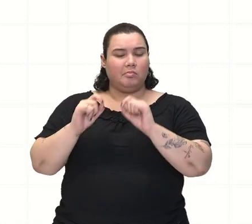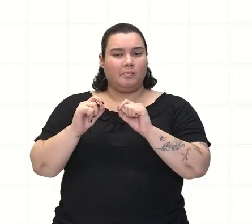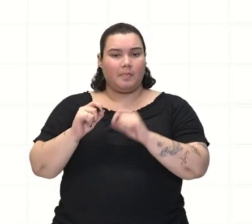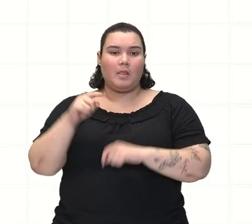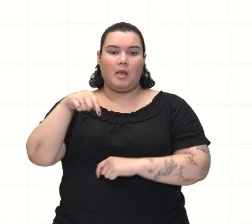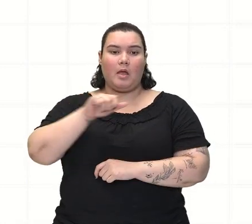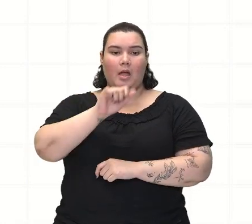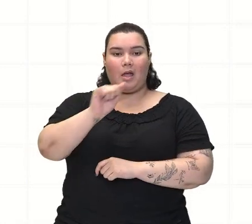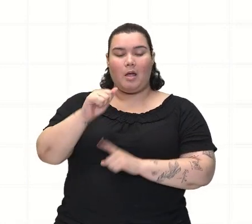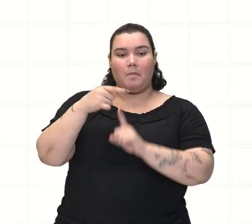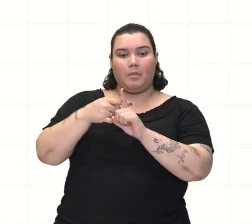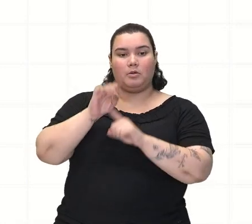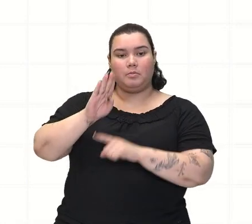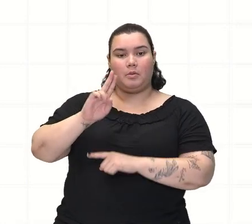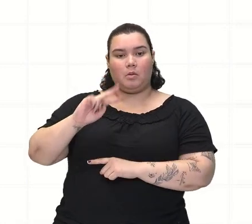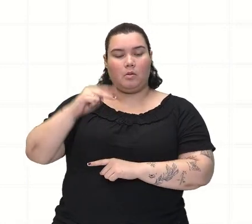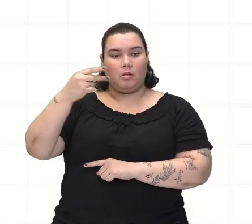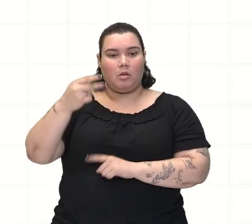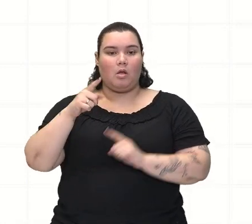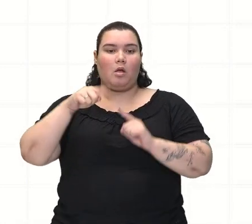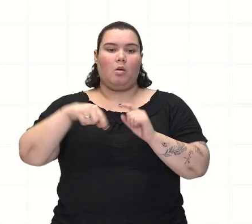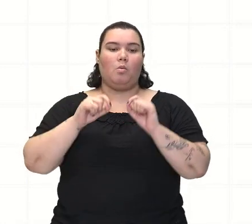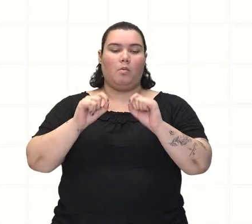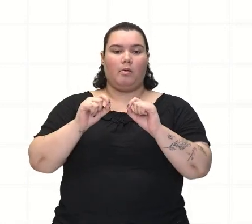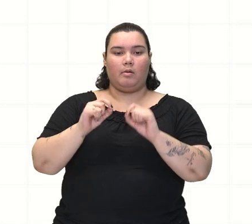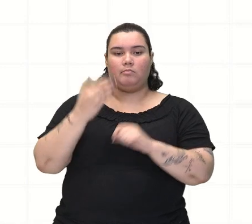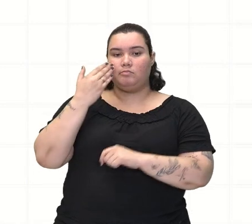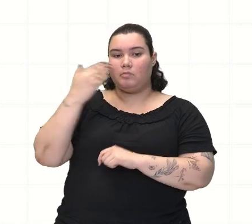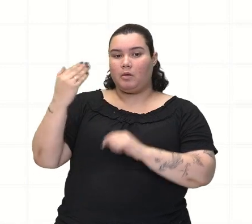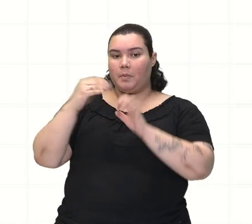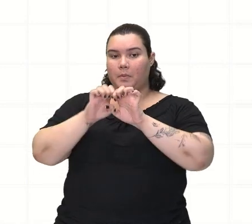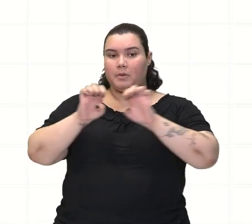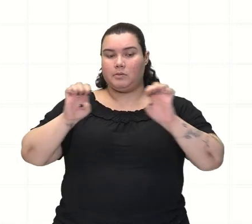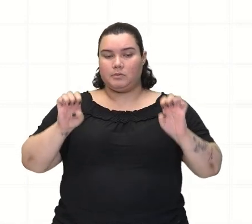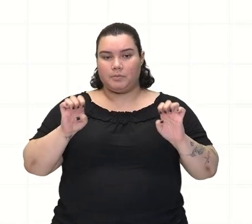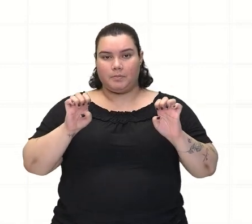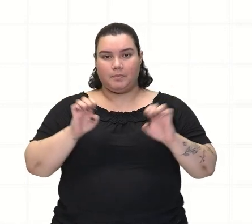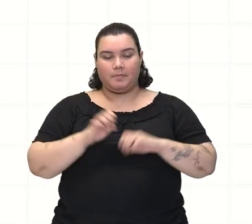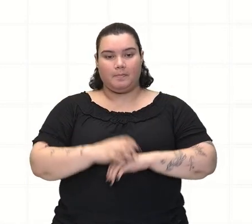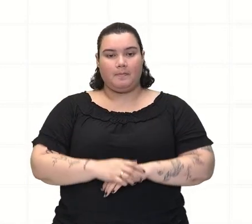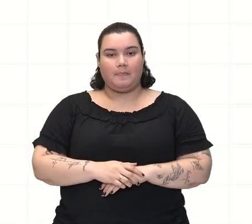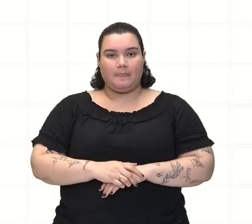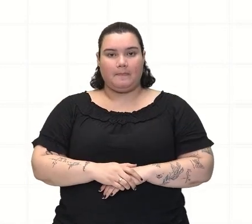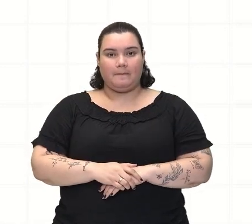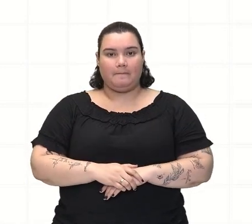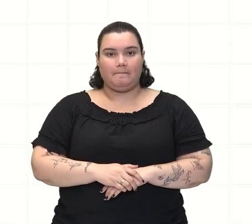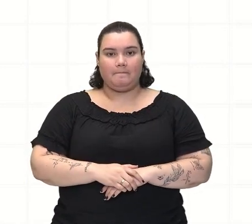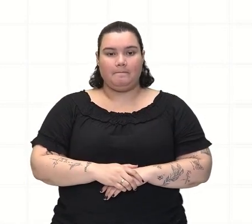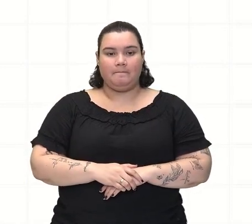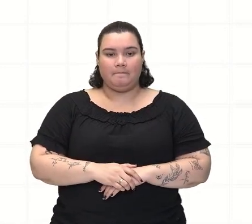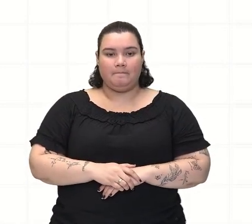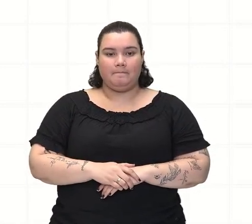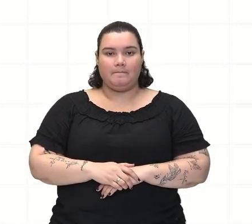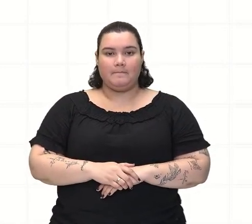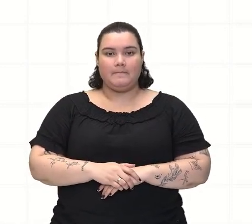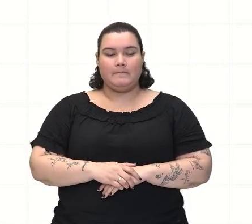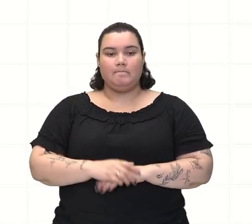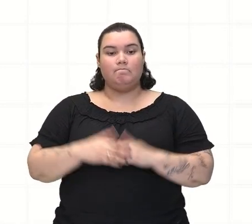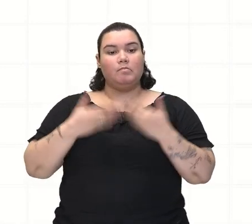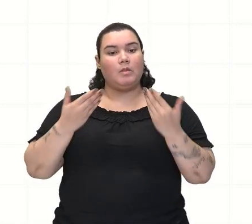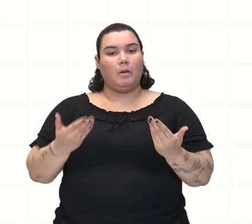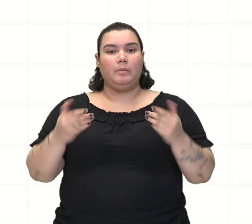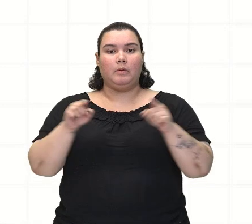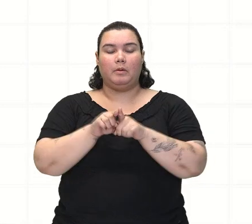ao quadrado é igual ao quadrado do primeiro, mais 2 vezes o primeiro pelo segundo, mais o quadrado do segundo. Da mesma